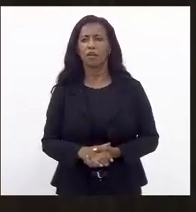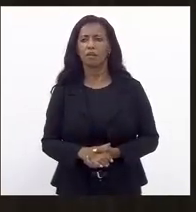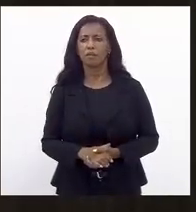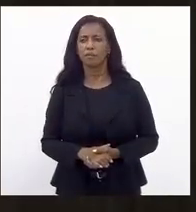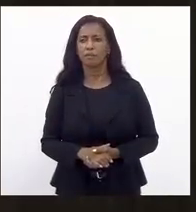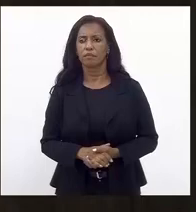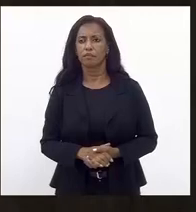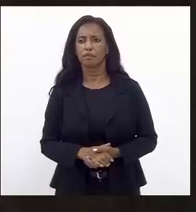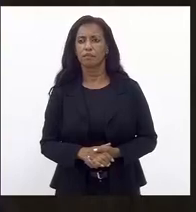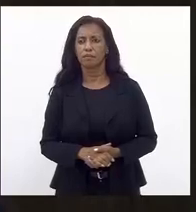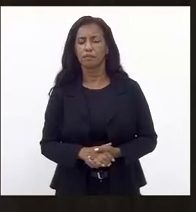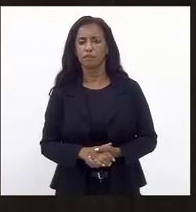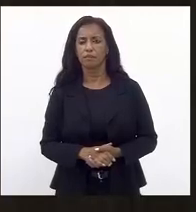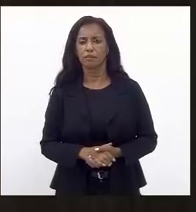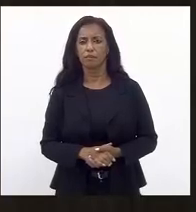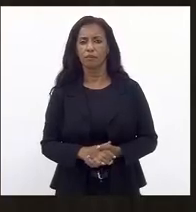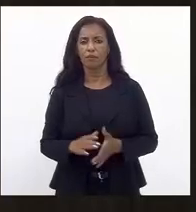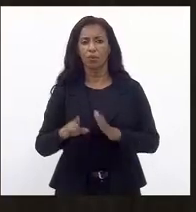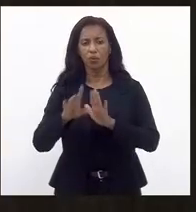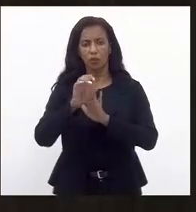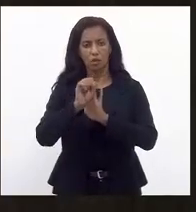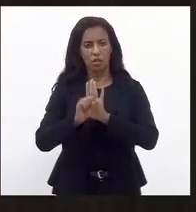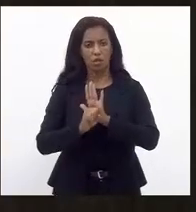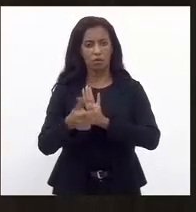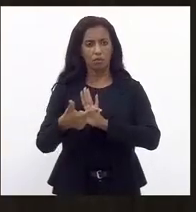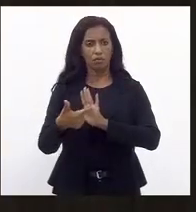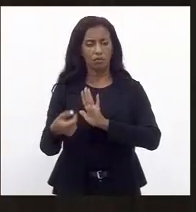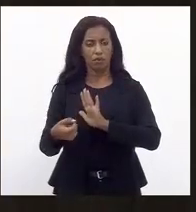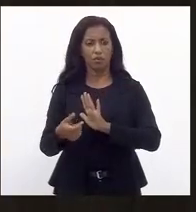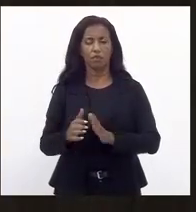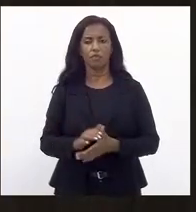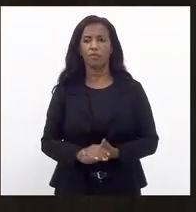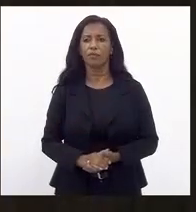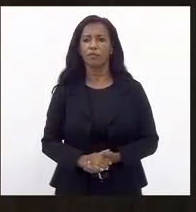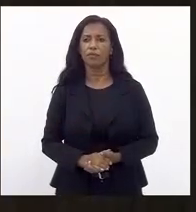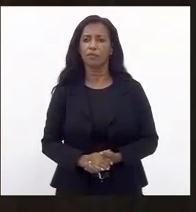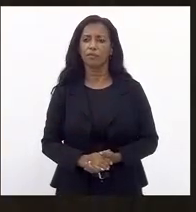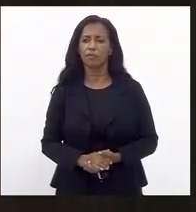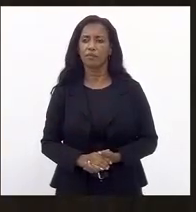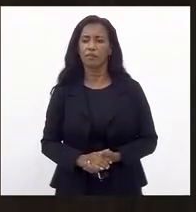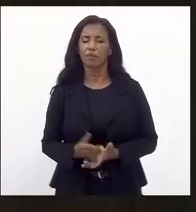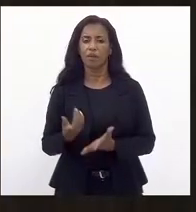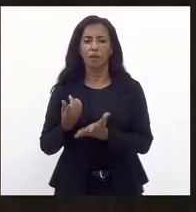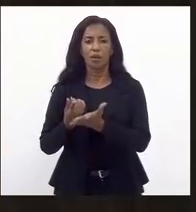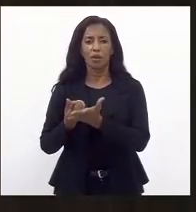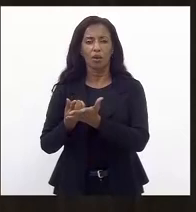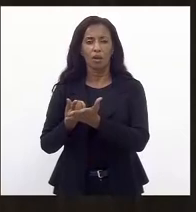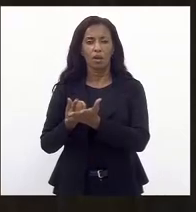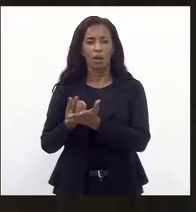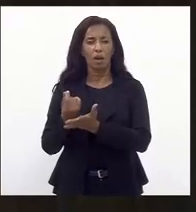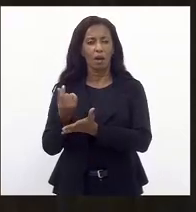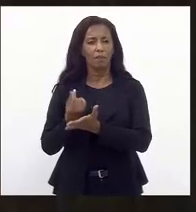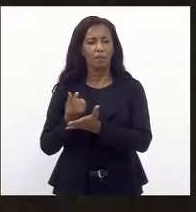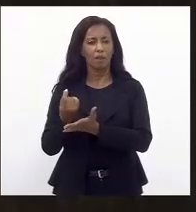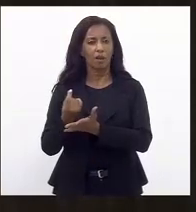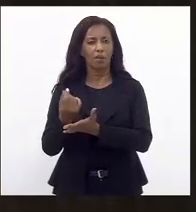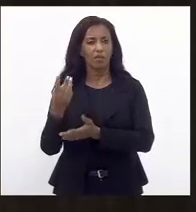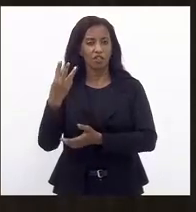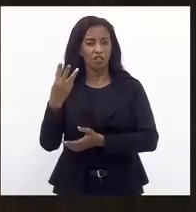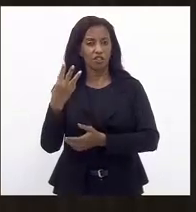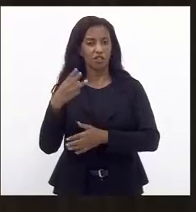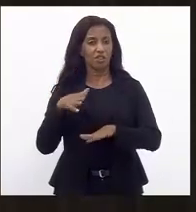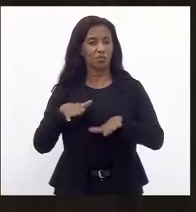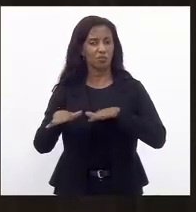seguinte e no século 20 é um capital fixo três movimentos